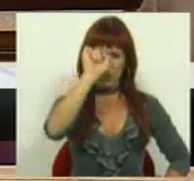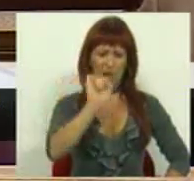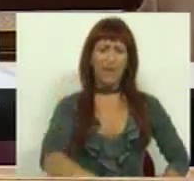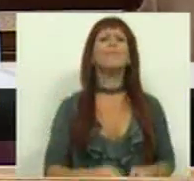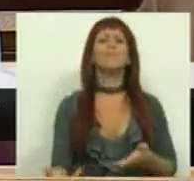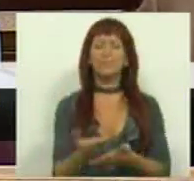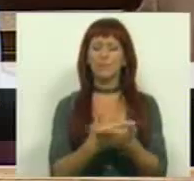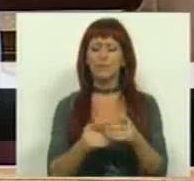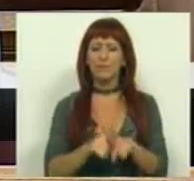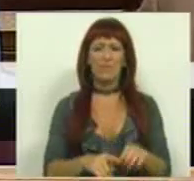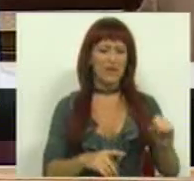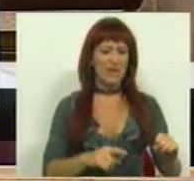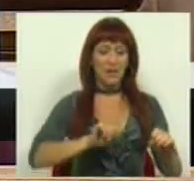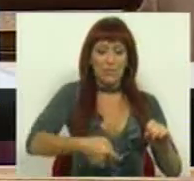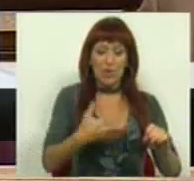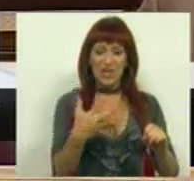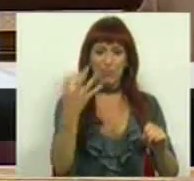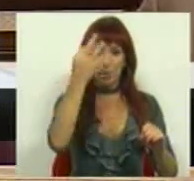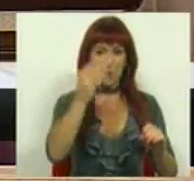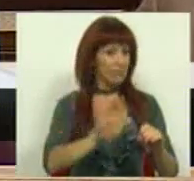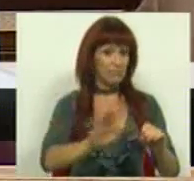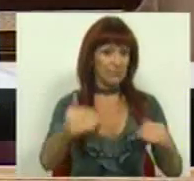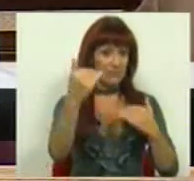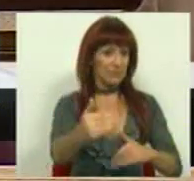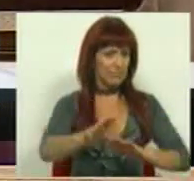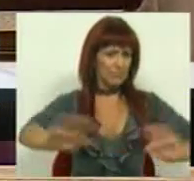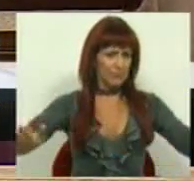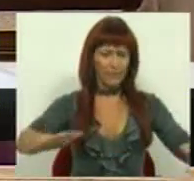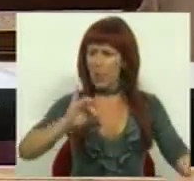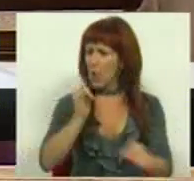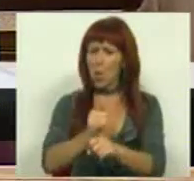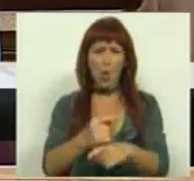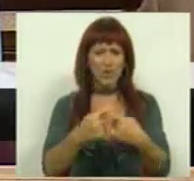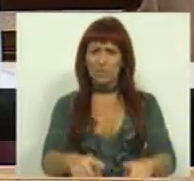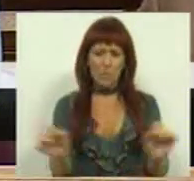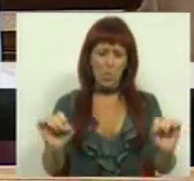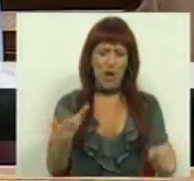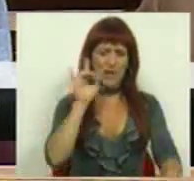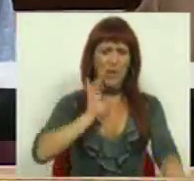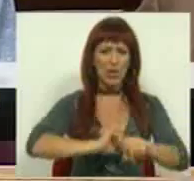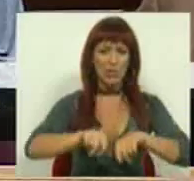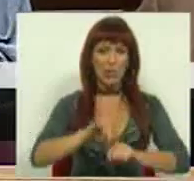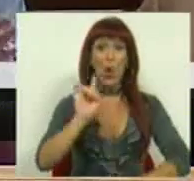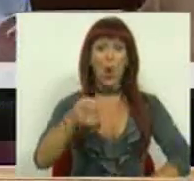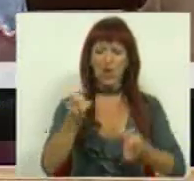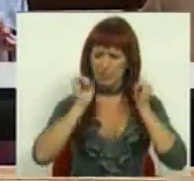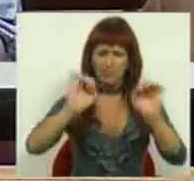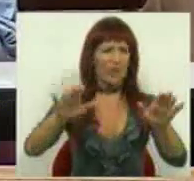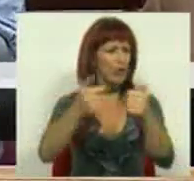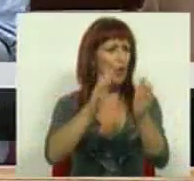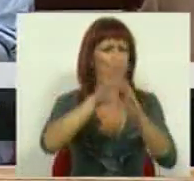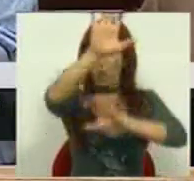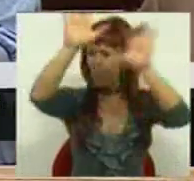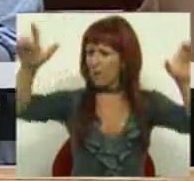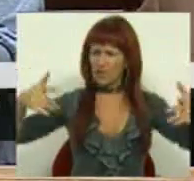das economias de 0,5%. Não tem outra leitura, senhoras e senhores deputados, senão atirar todos os